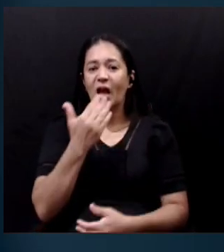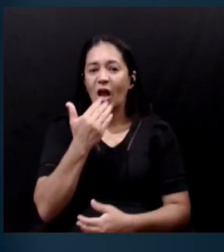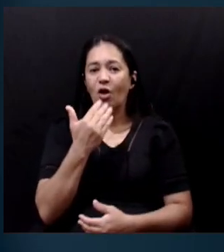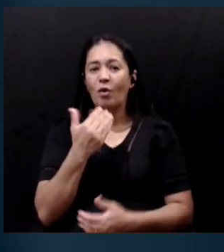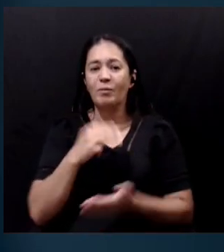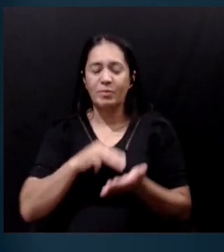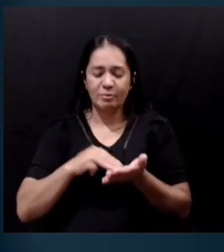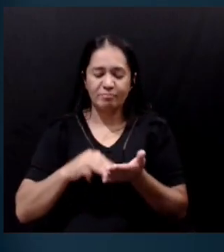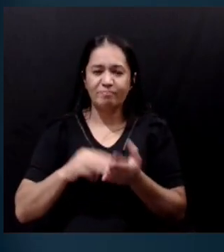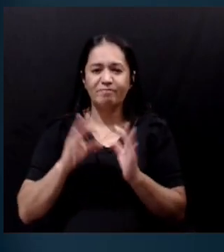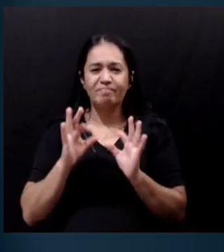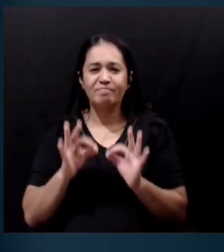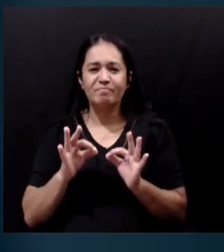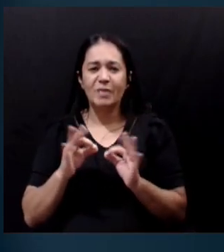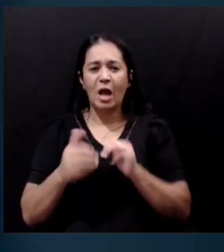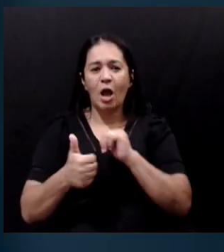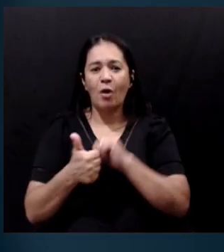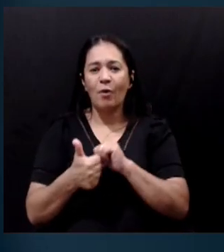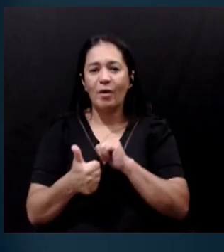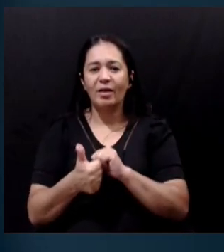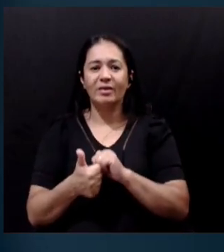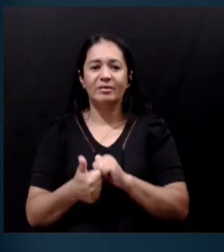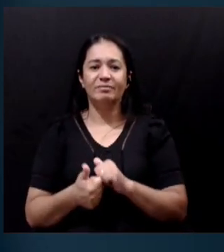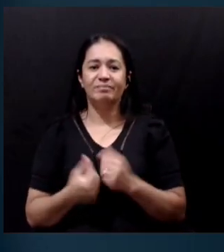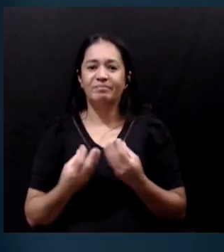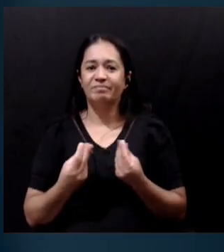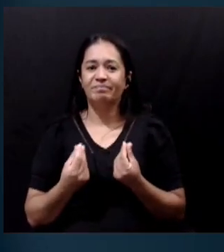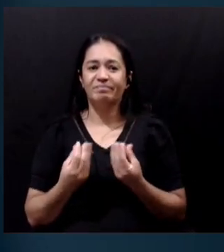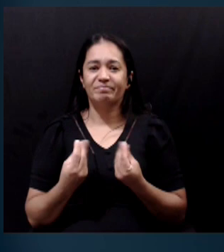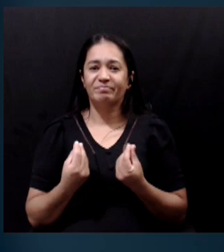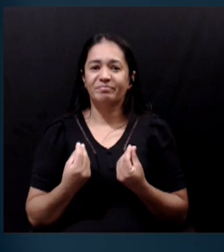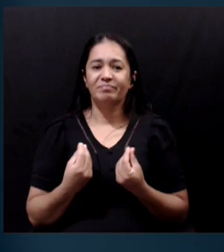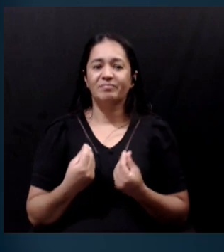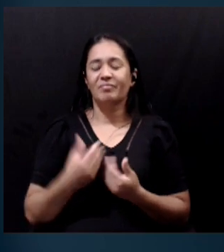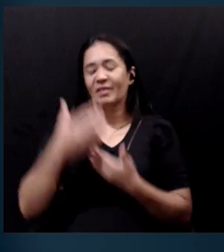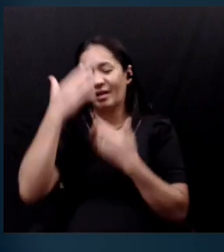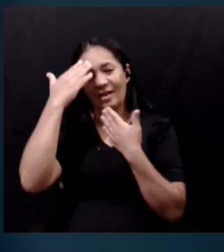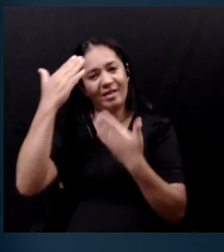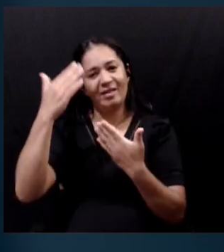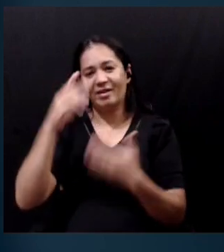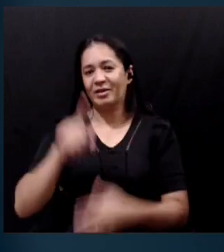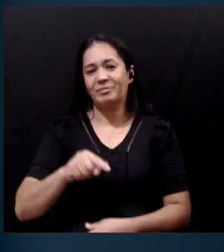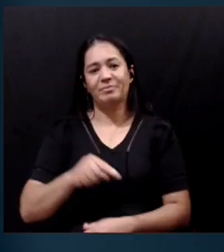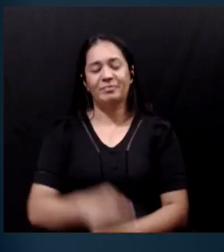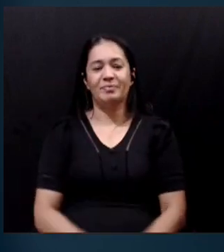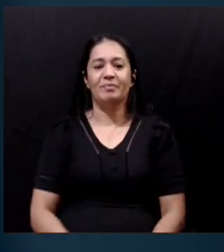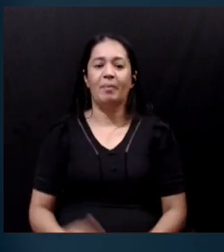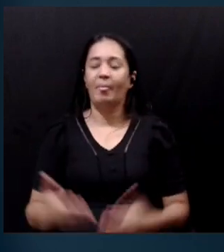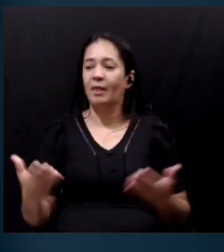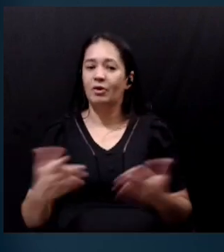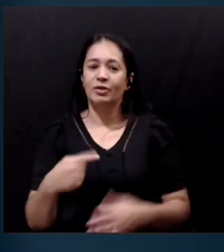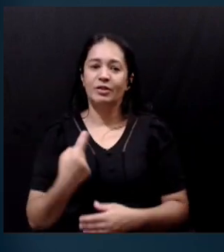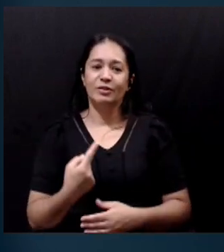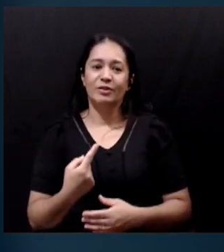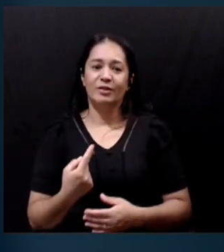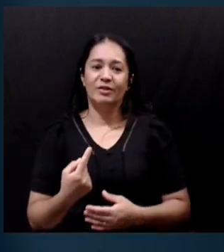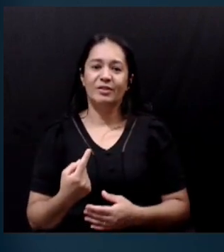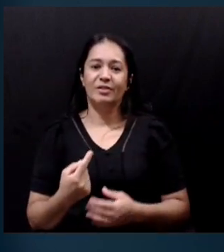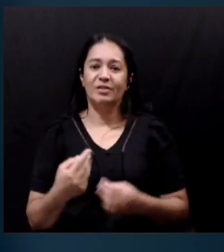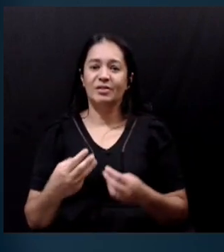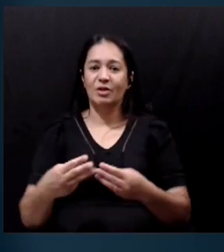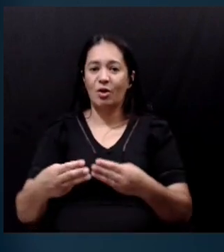sequinho, a qualidade, é muito gratificante. E agora a gente recebeu uma moção da Câmara Municipal,